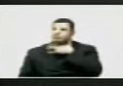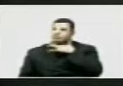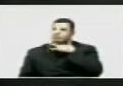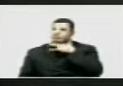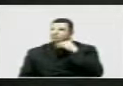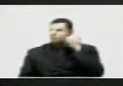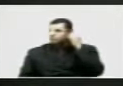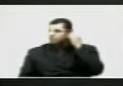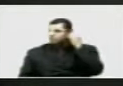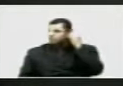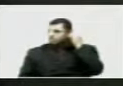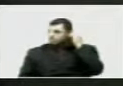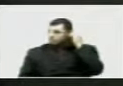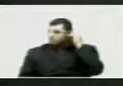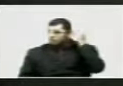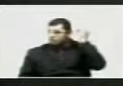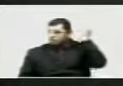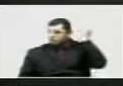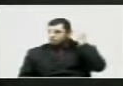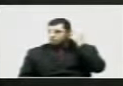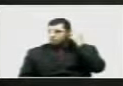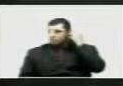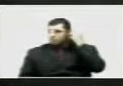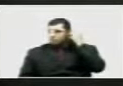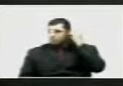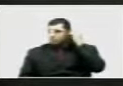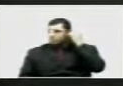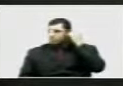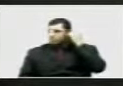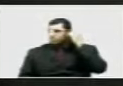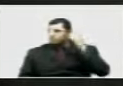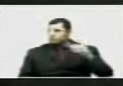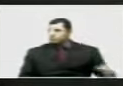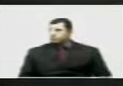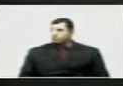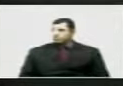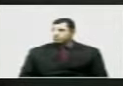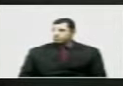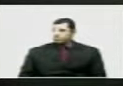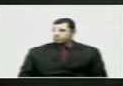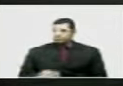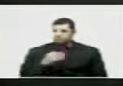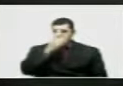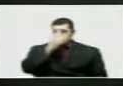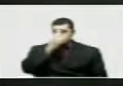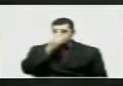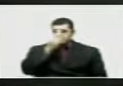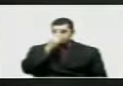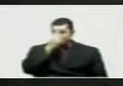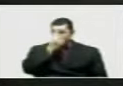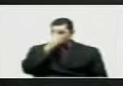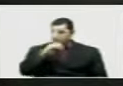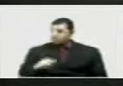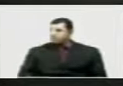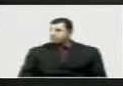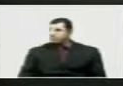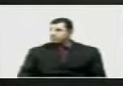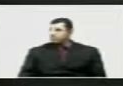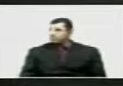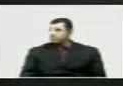TV Assembleia, canal 99, Informação e Serviço da Cidadania, uma emissora do Poder